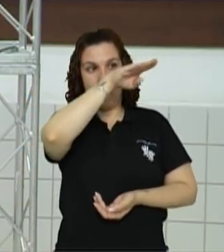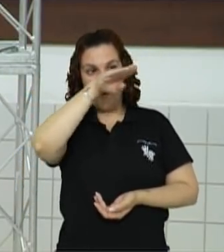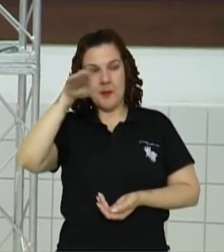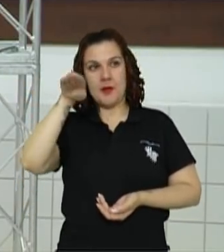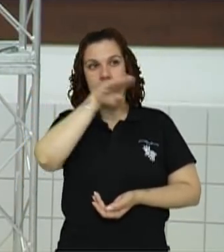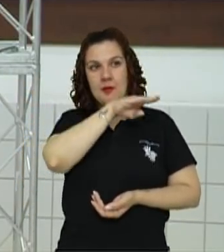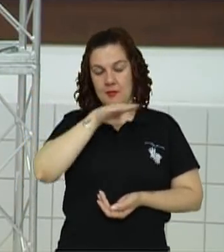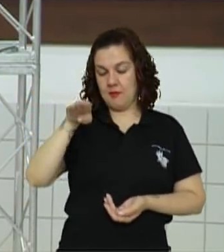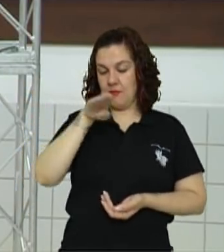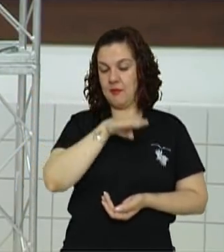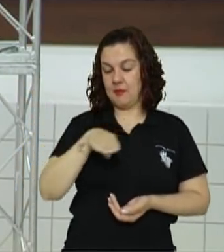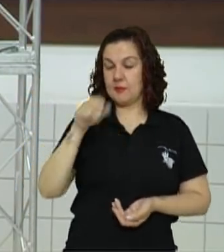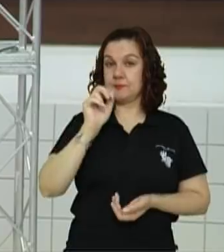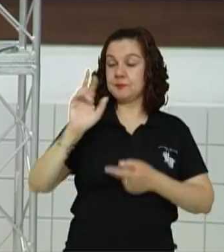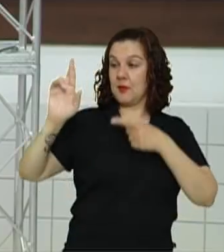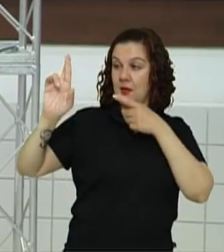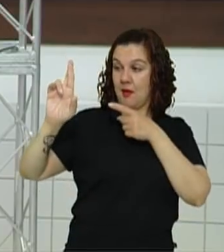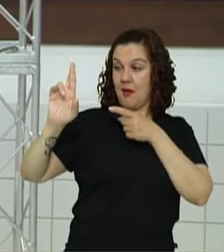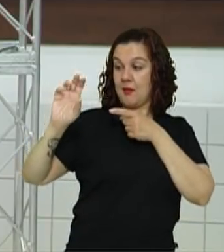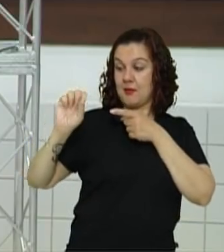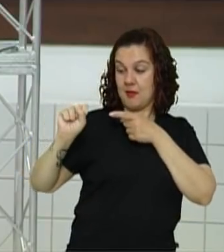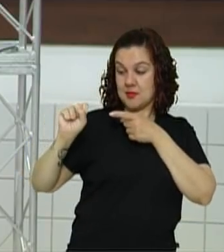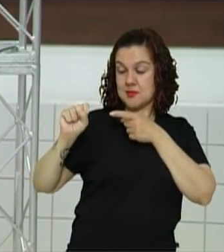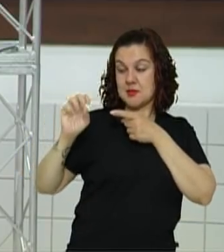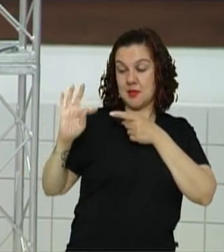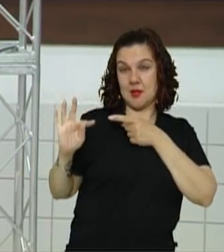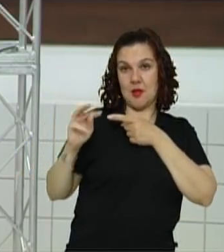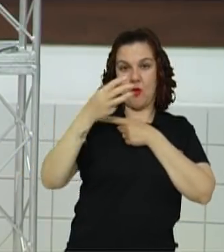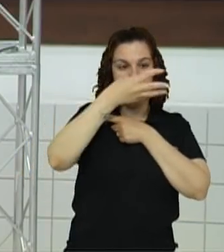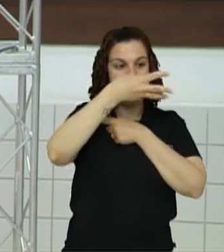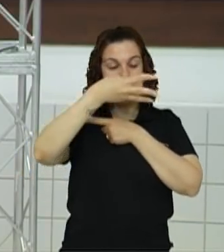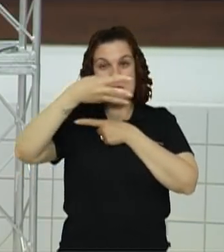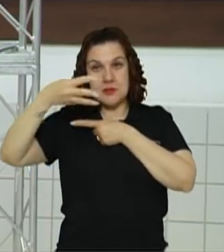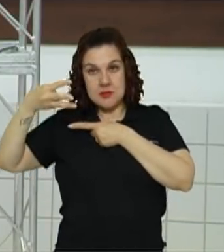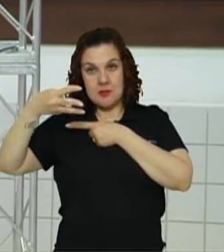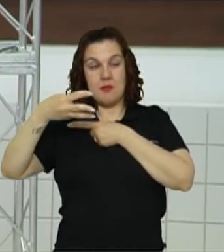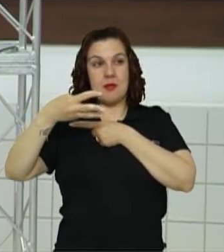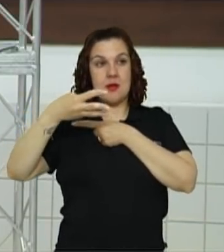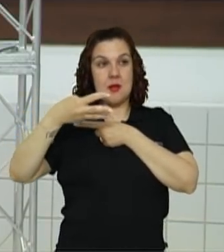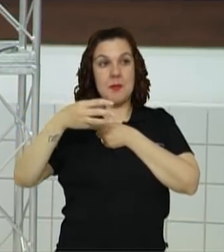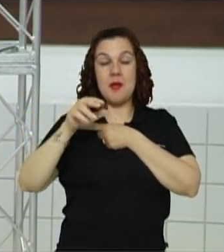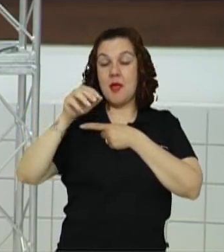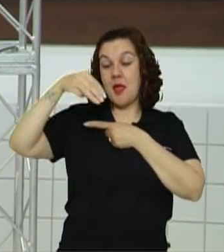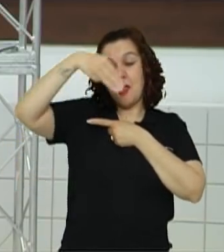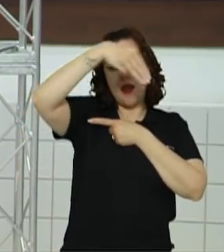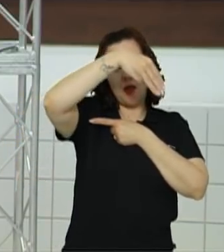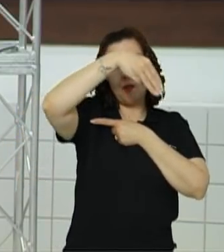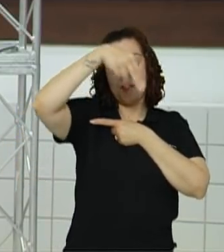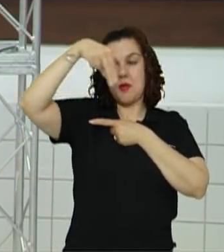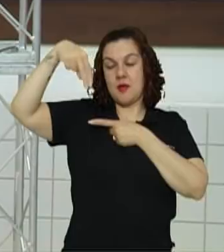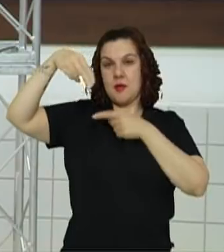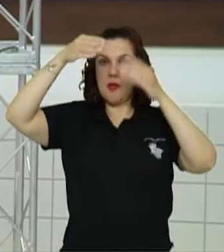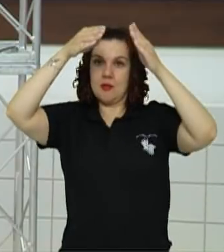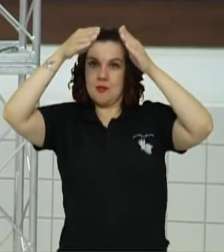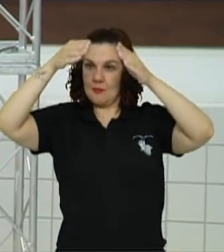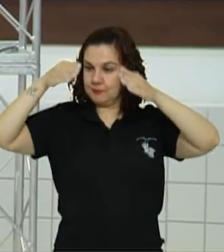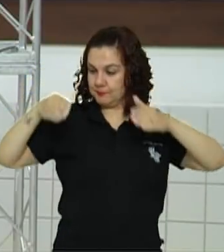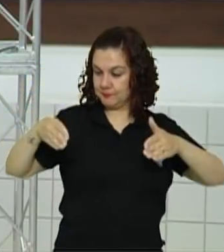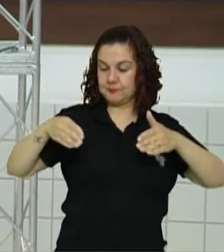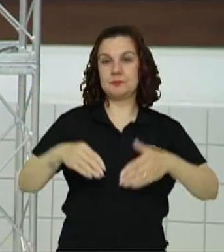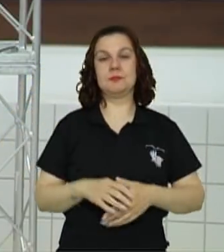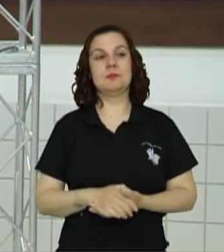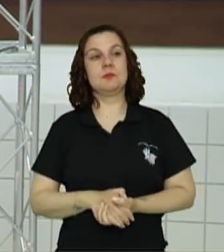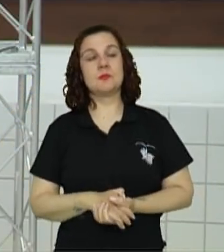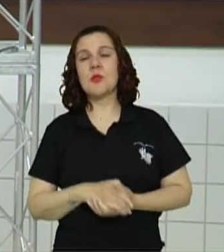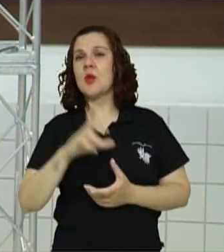reta R, S e T são paralelas e M e N são as nossas retas